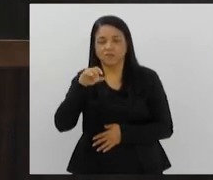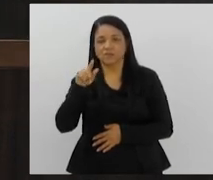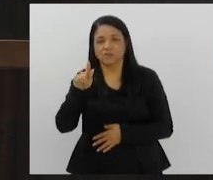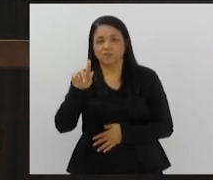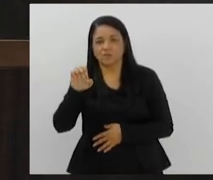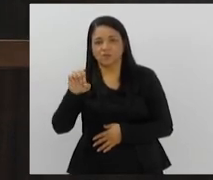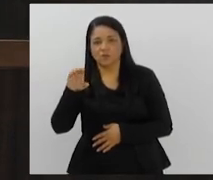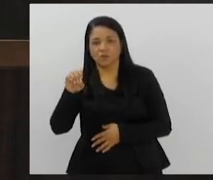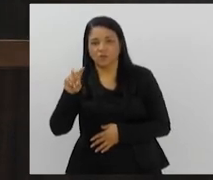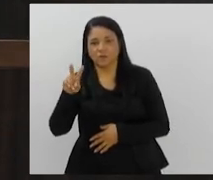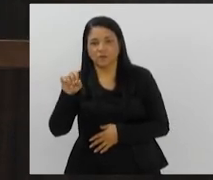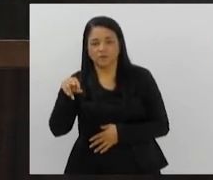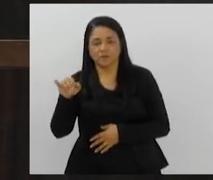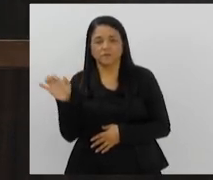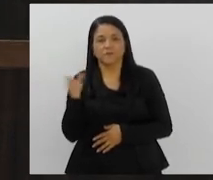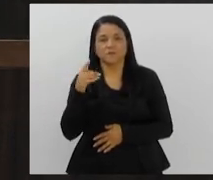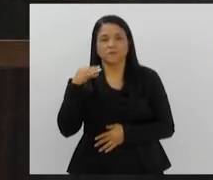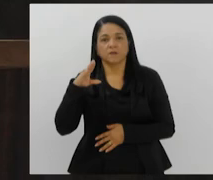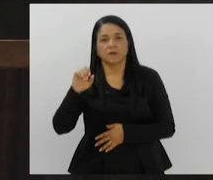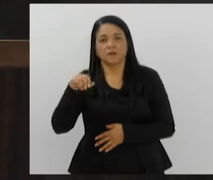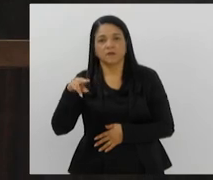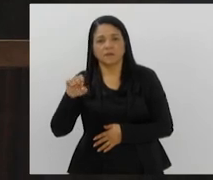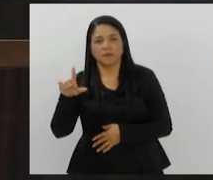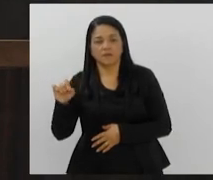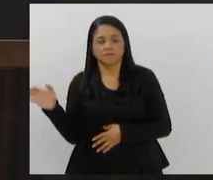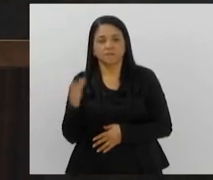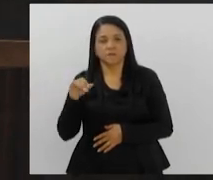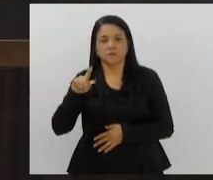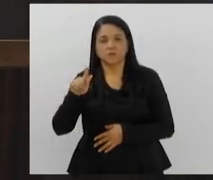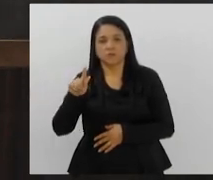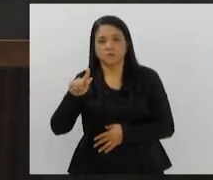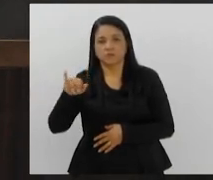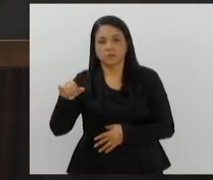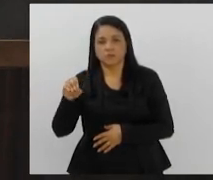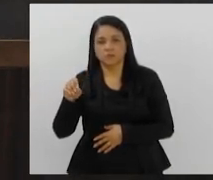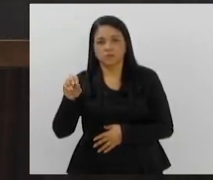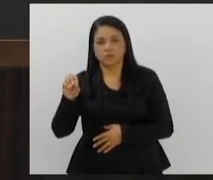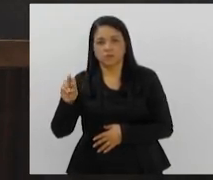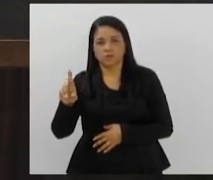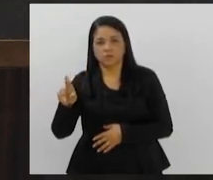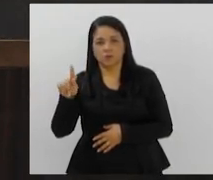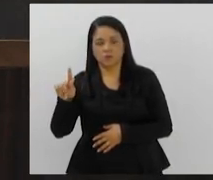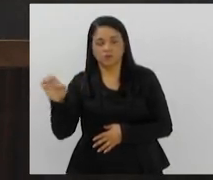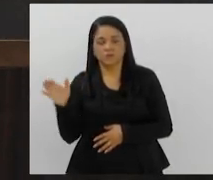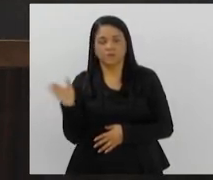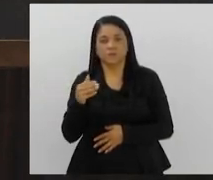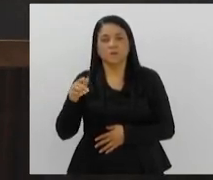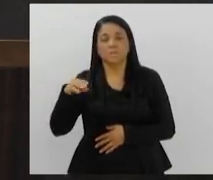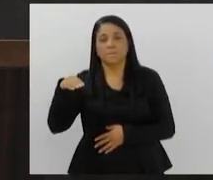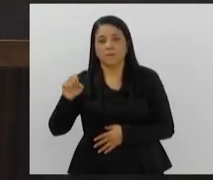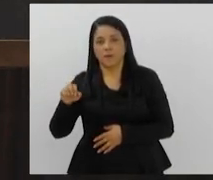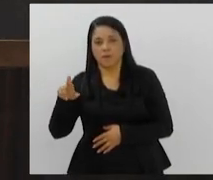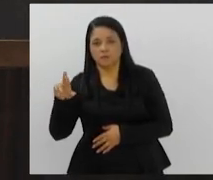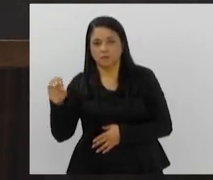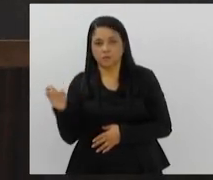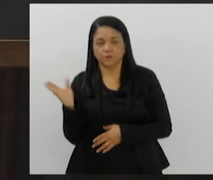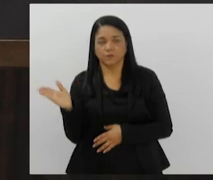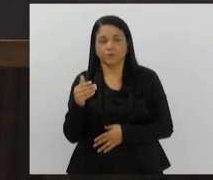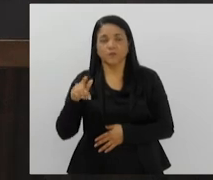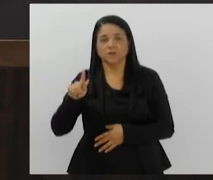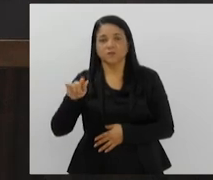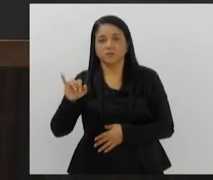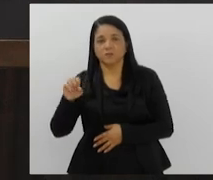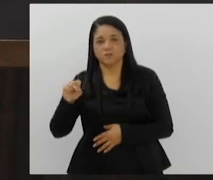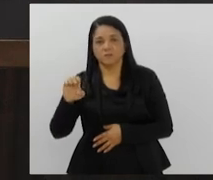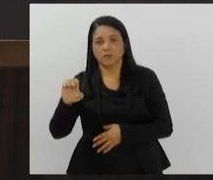deputado Márcio Canella, deputado Jorge Felipe Neto, deputado Márcio Galberto, Gisele